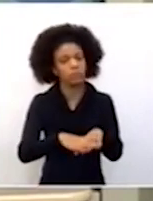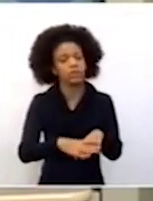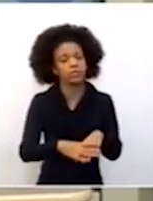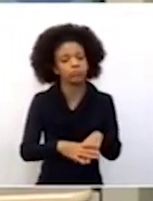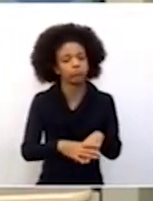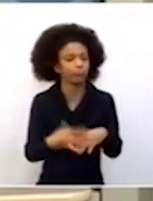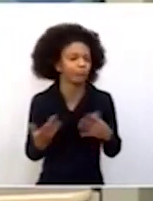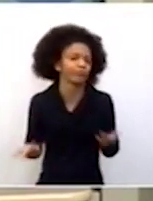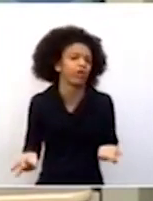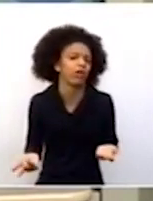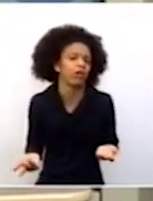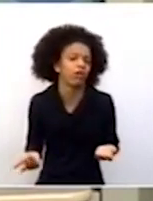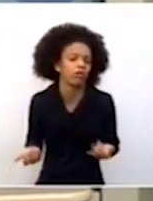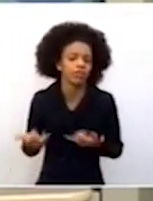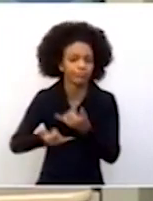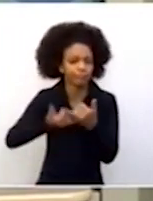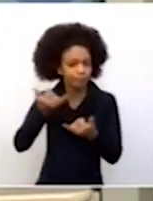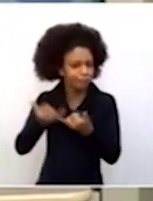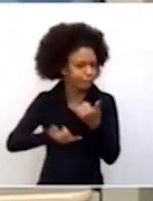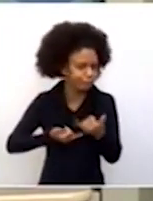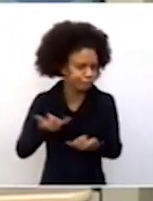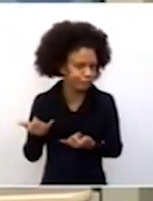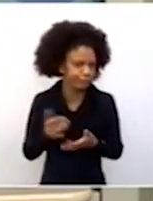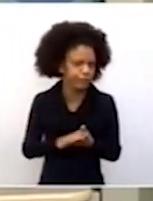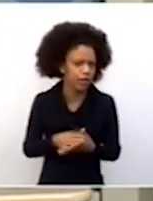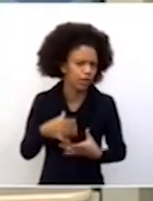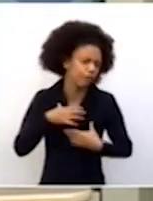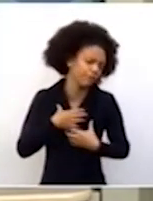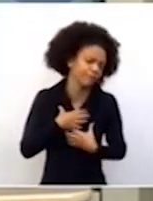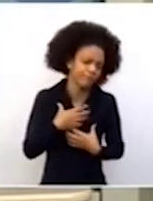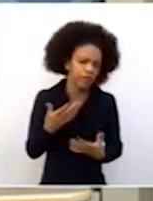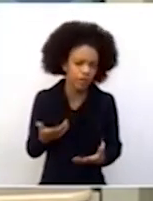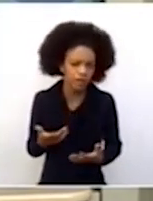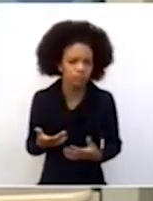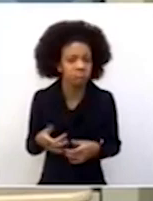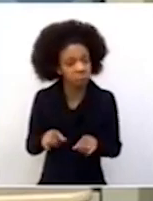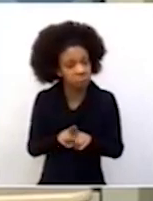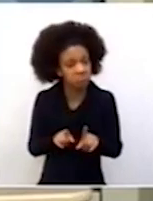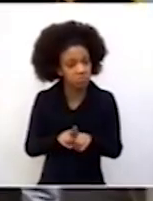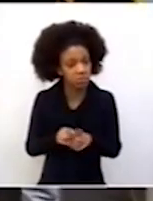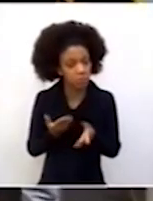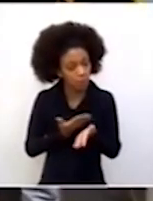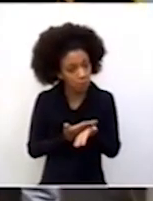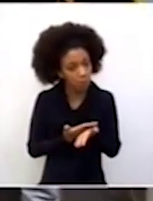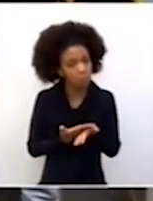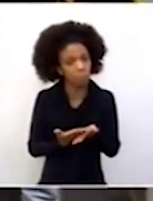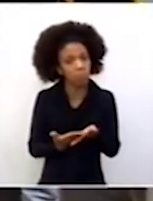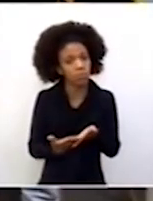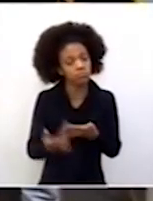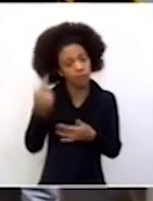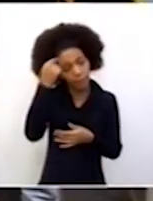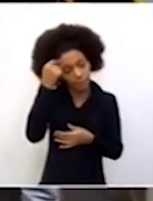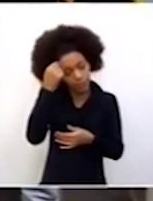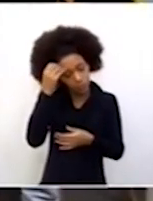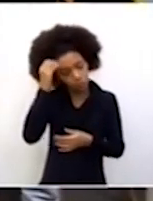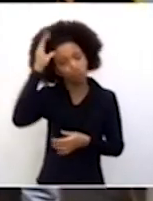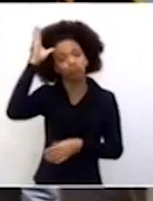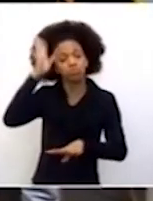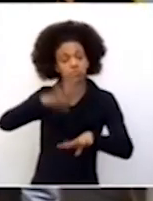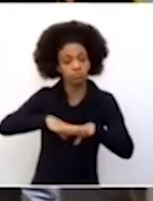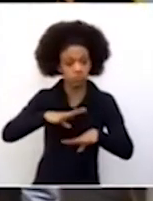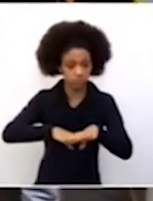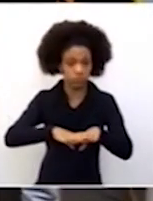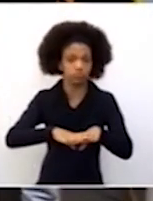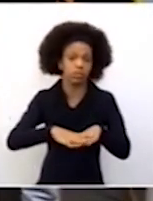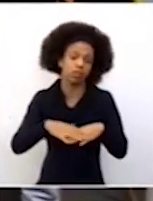forma recreativa, vamos dizer assim, ou forma lúdica, então ele já vai estar começando a construir alguns pensamentos matemáticos, talvez